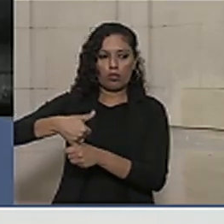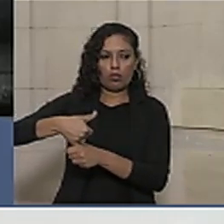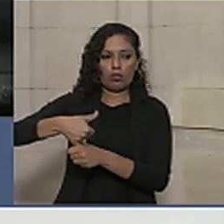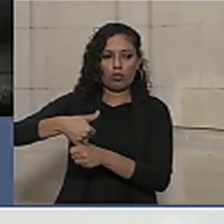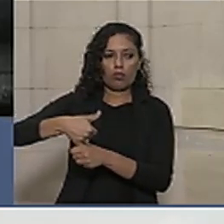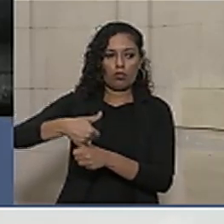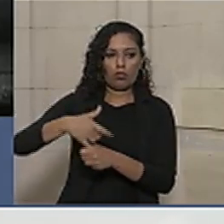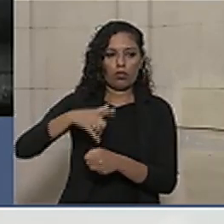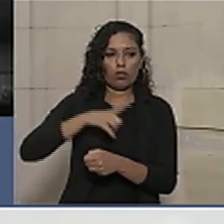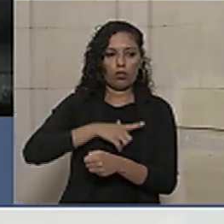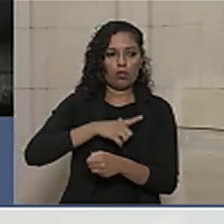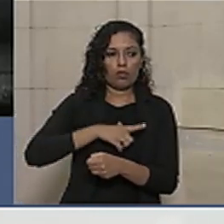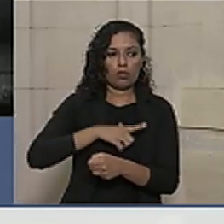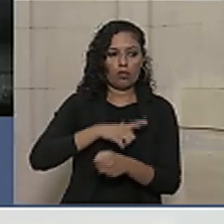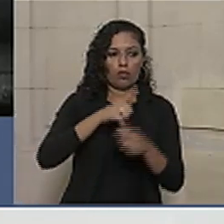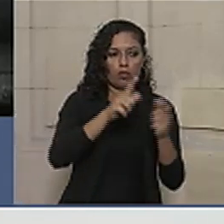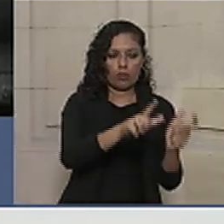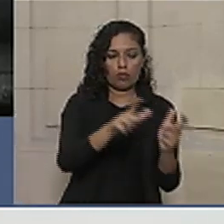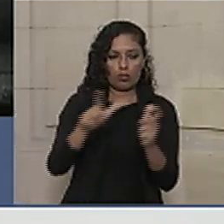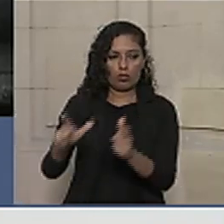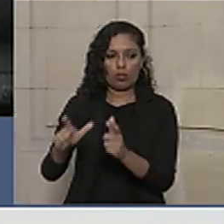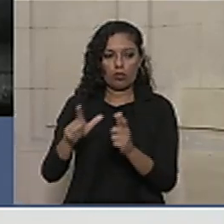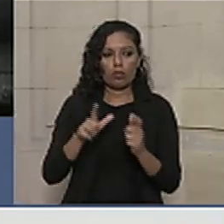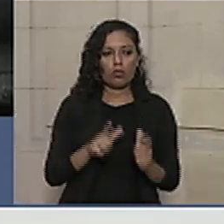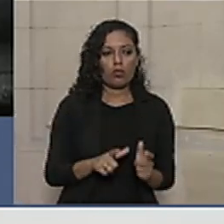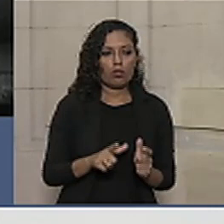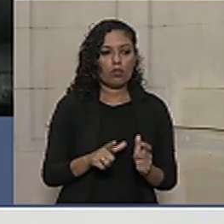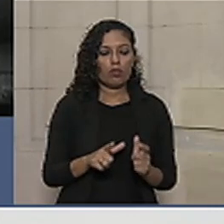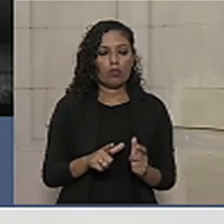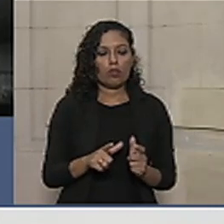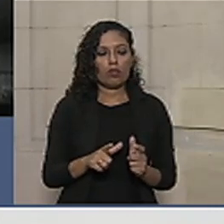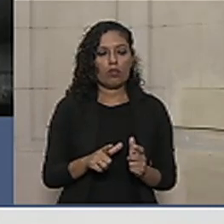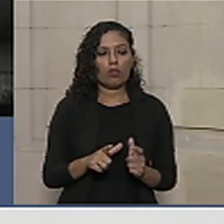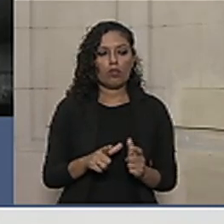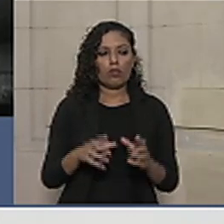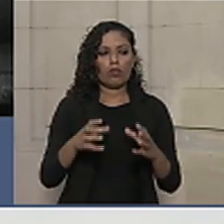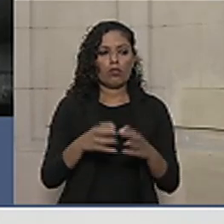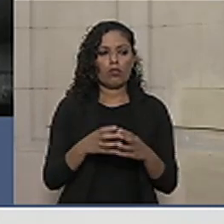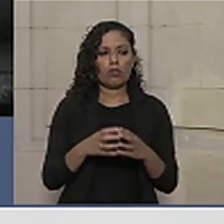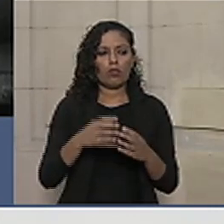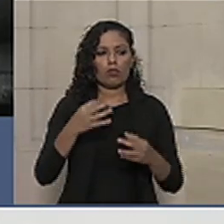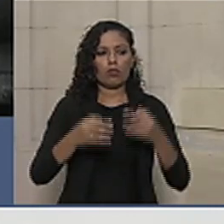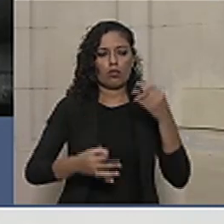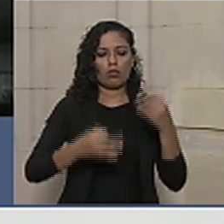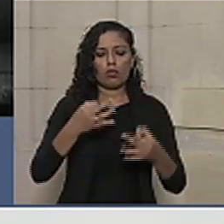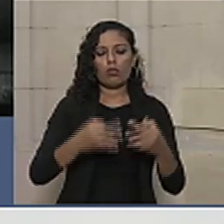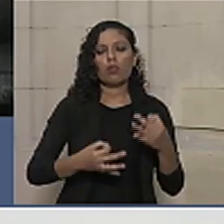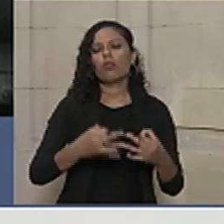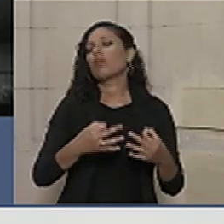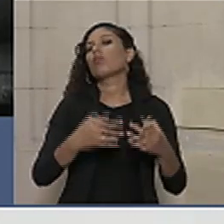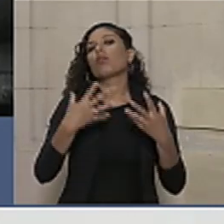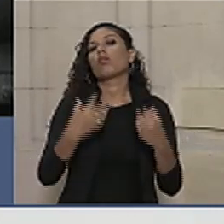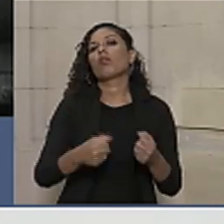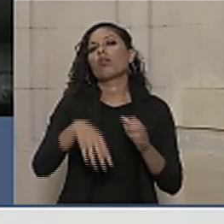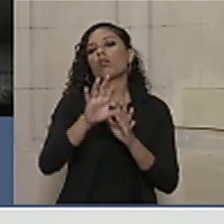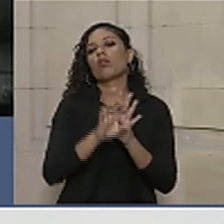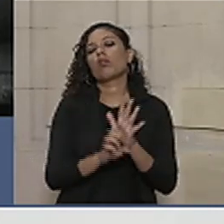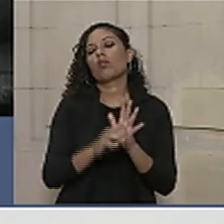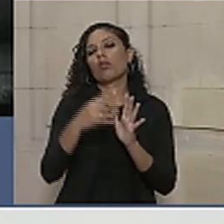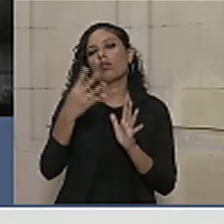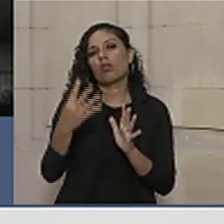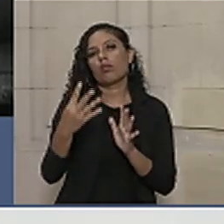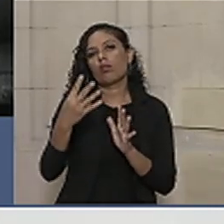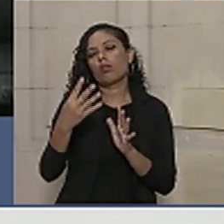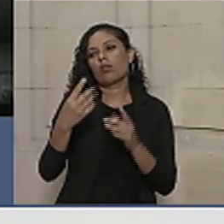combustíveis possuírem dispositivo para a captação de água de chuva e da outras providências. Parecer da Comissão de Constituição e Justiça às emendas de plenário, favorável à emenda